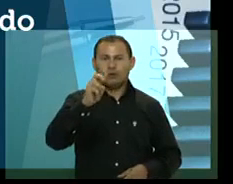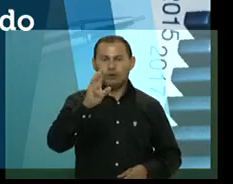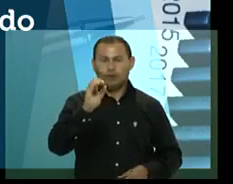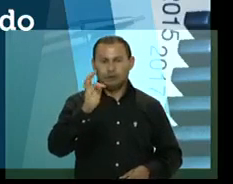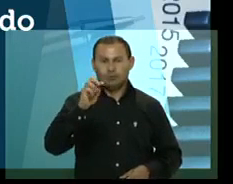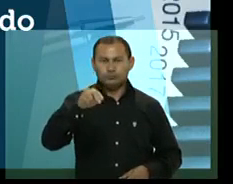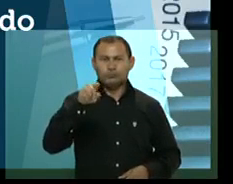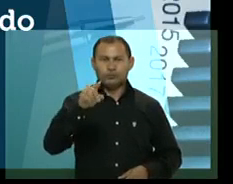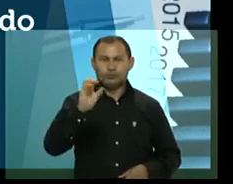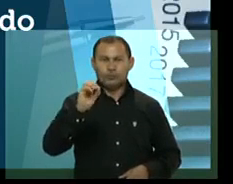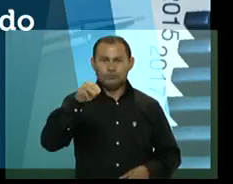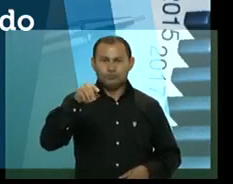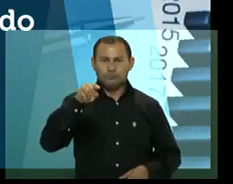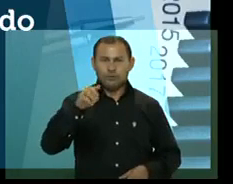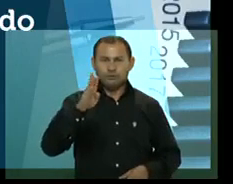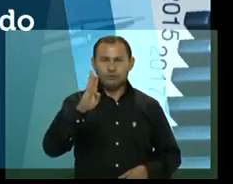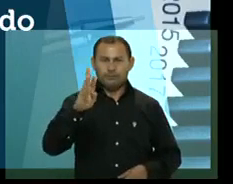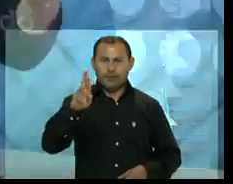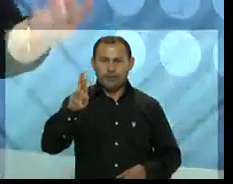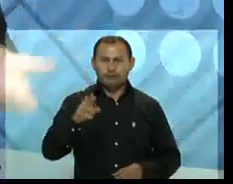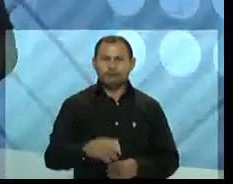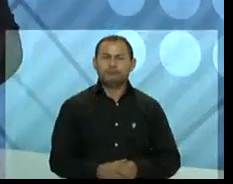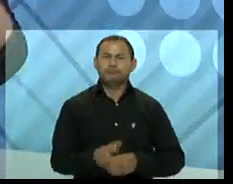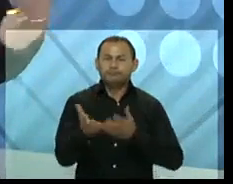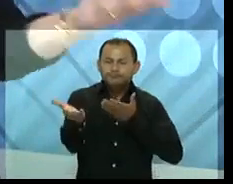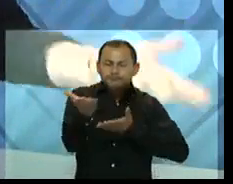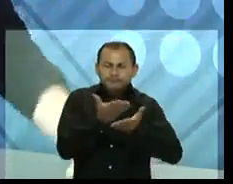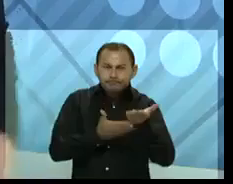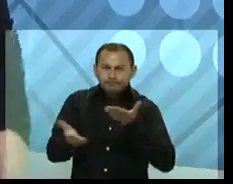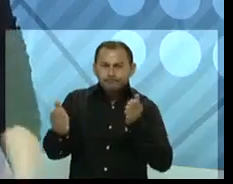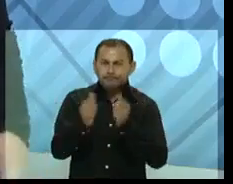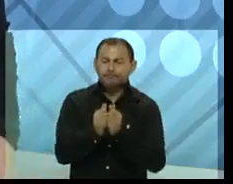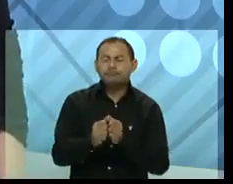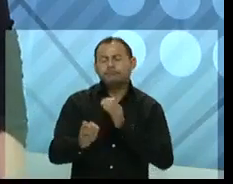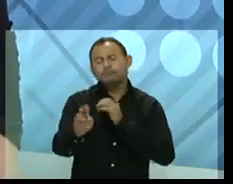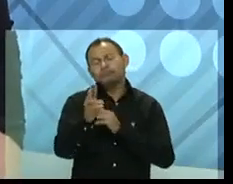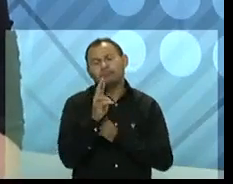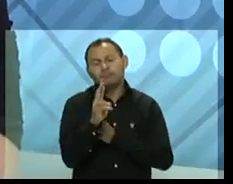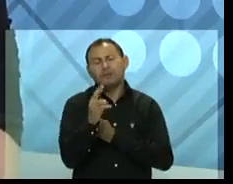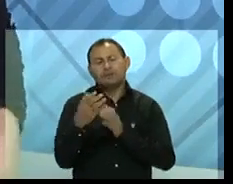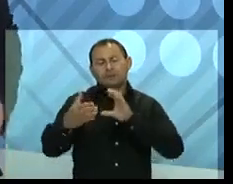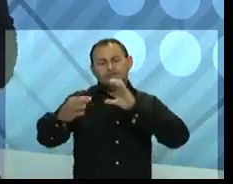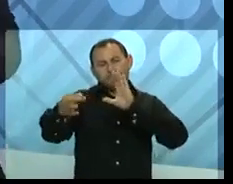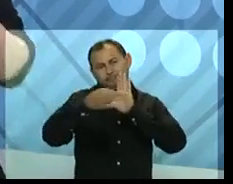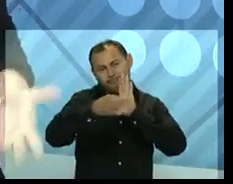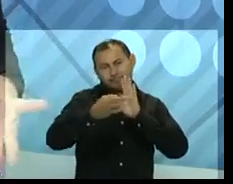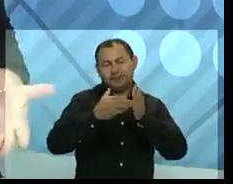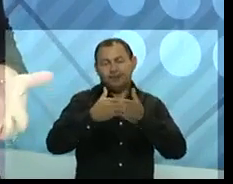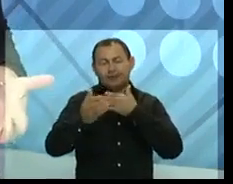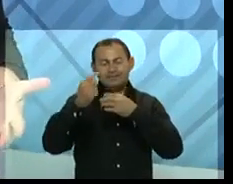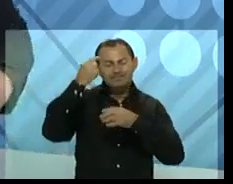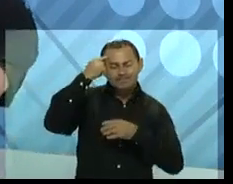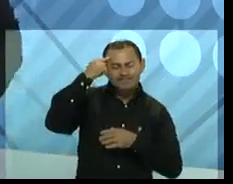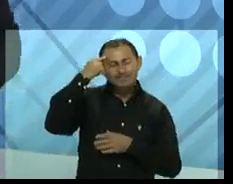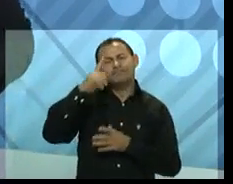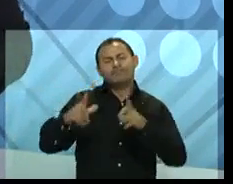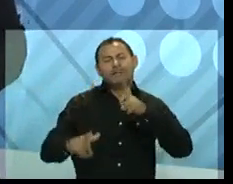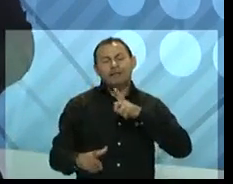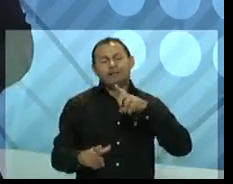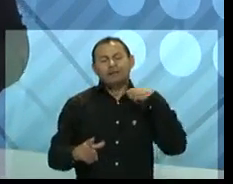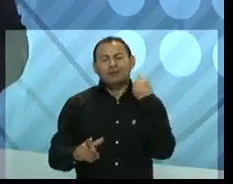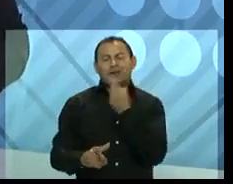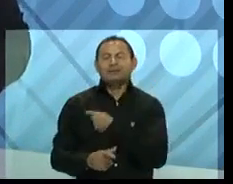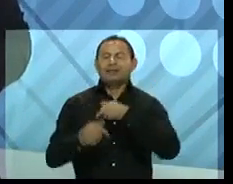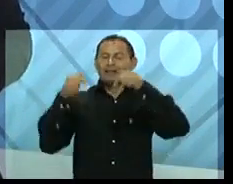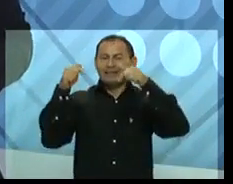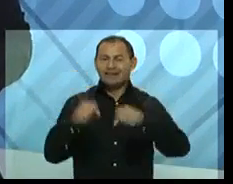alberto1.tutel@croton.com.br. Então, para quem quiser interagir aí, trazer as contribuições para a nossa aula, qualquer dúvida que você tenha, nós